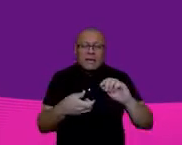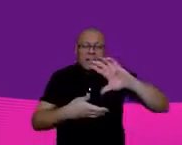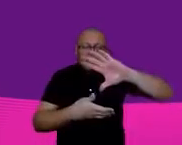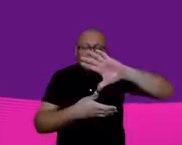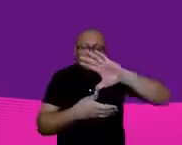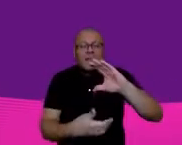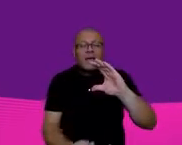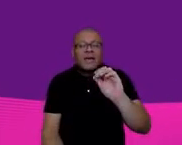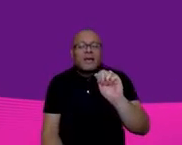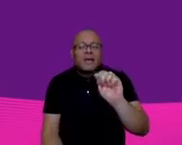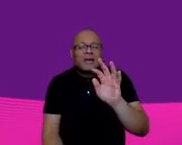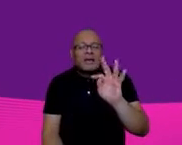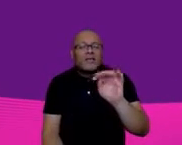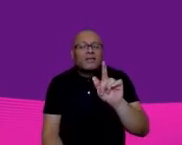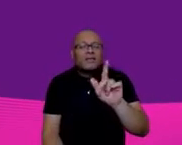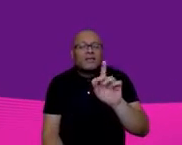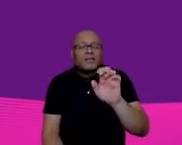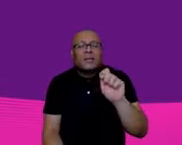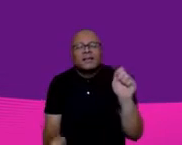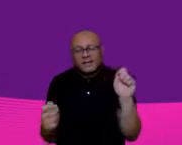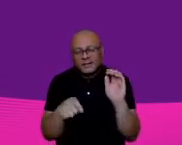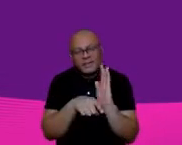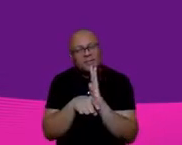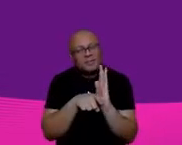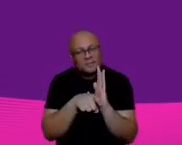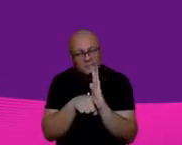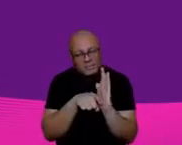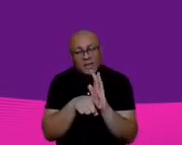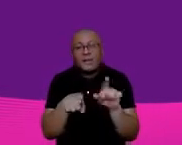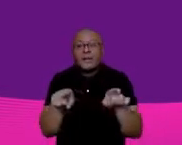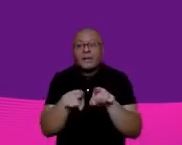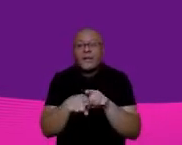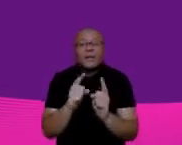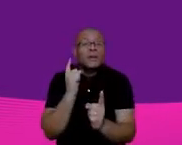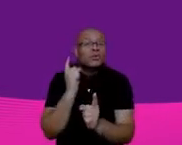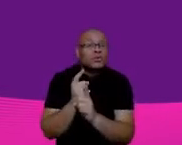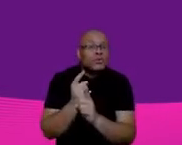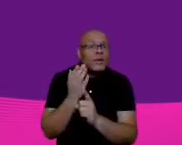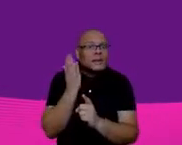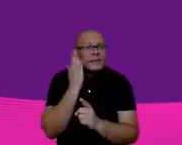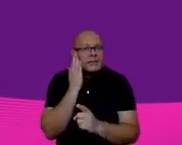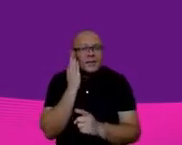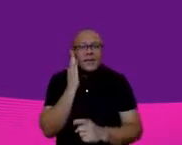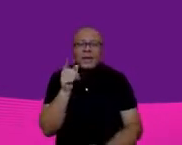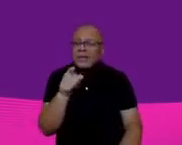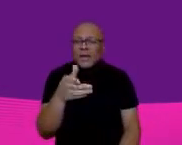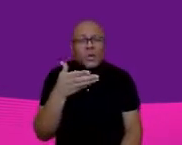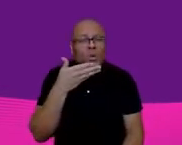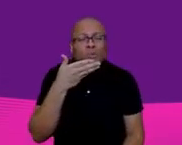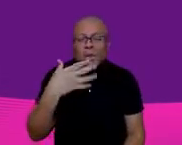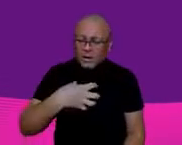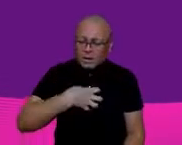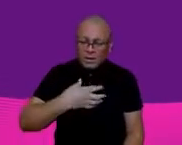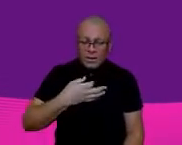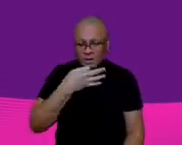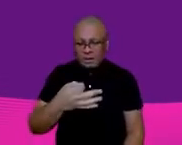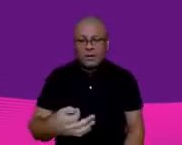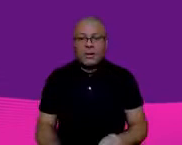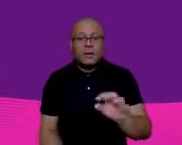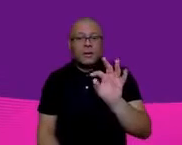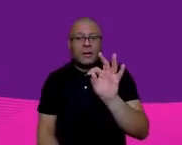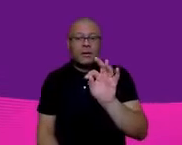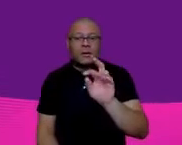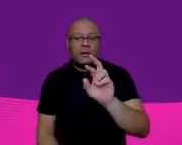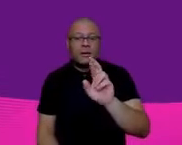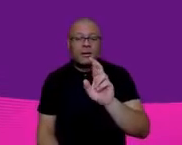a zona de transição do implante na cartilagem. E aqui é o melhor, na minha opinião, é o tracking, é o rastreio do